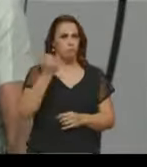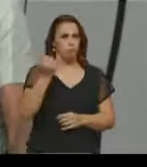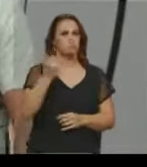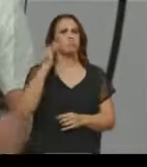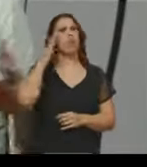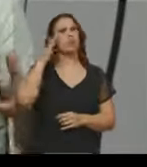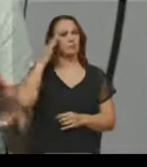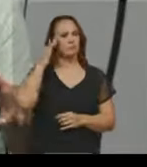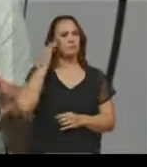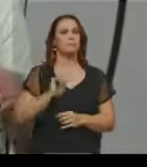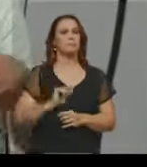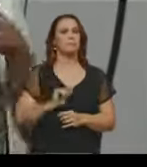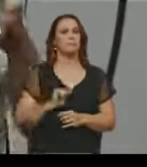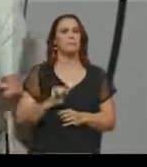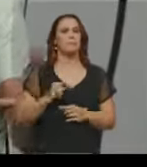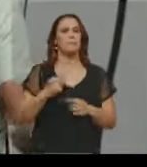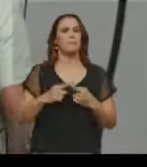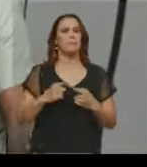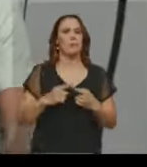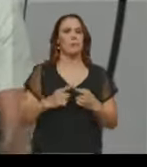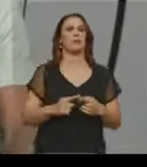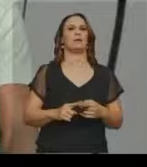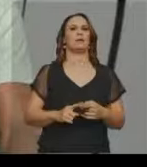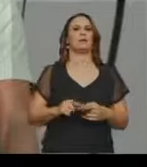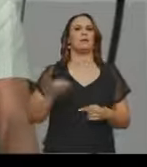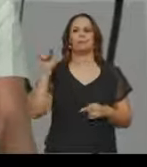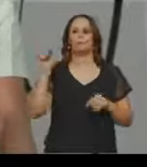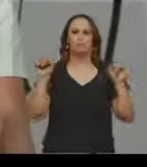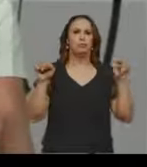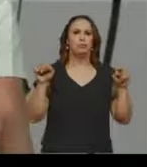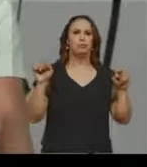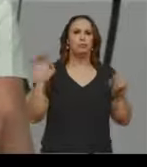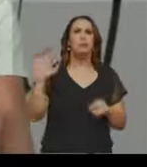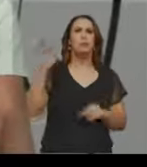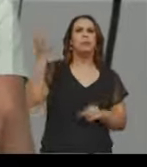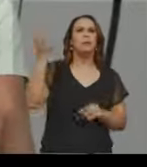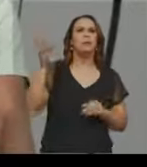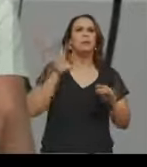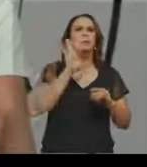e o clima são fundamentais no nosso dia a dia também, né? Nos nossos afazeres.